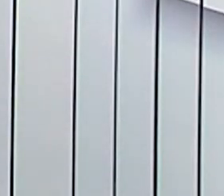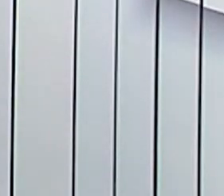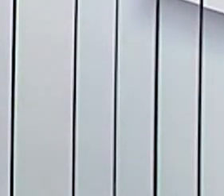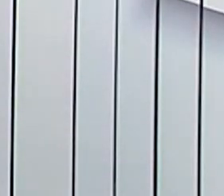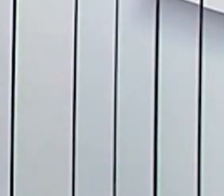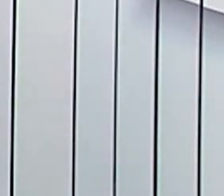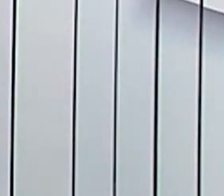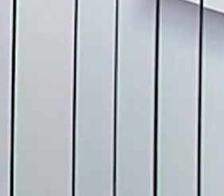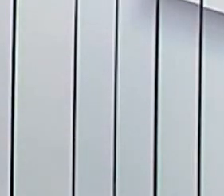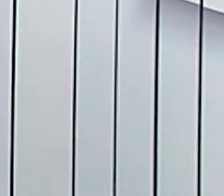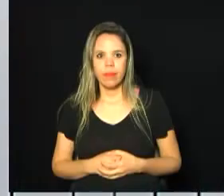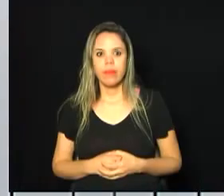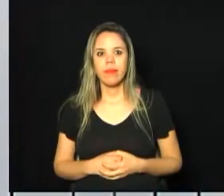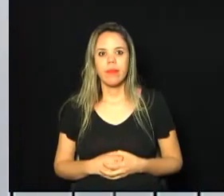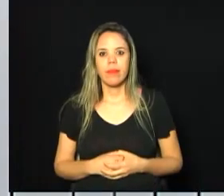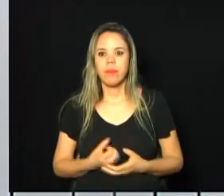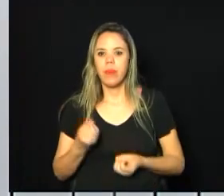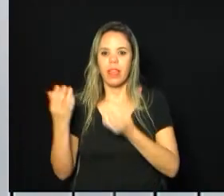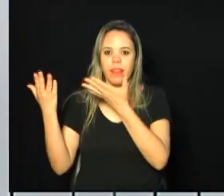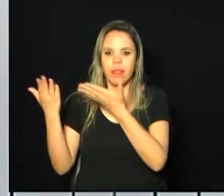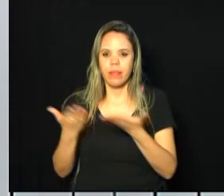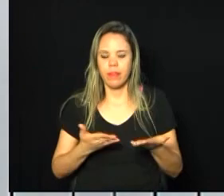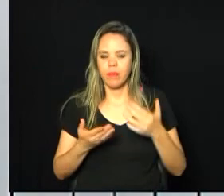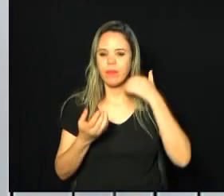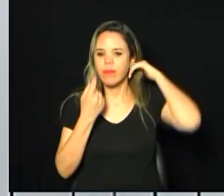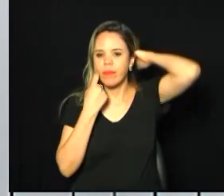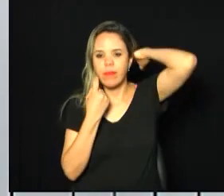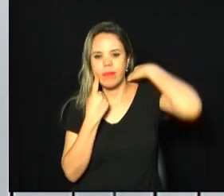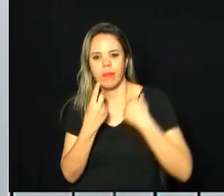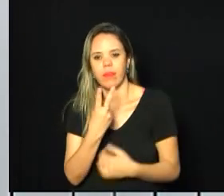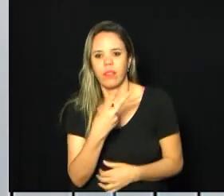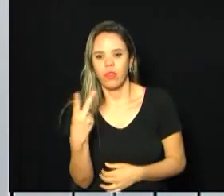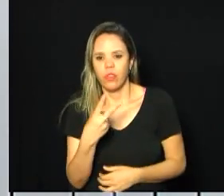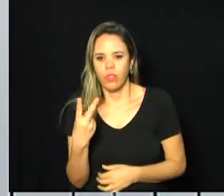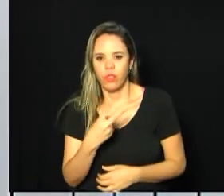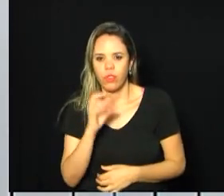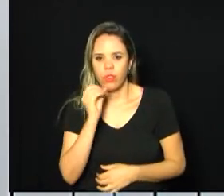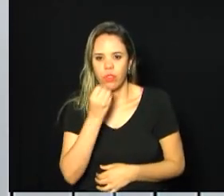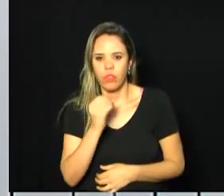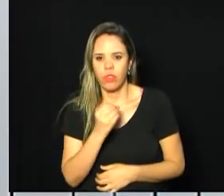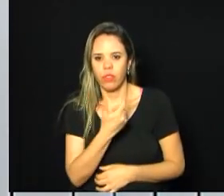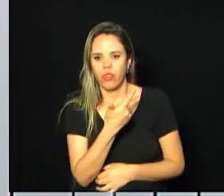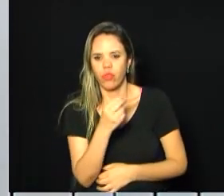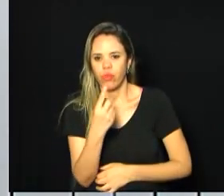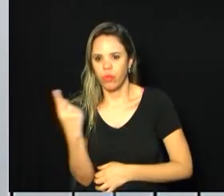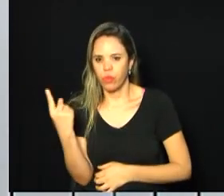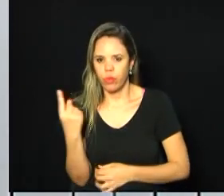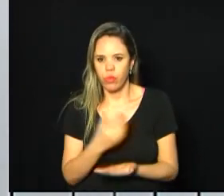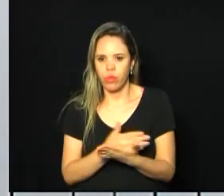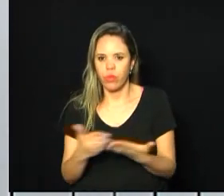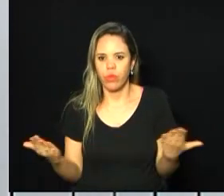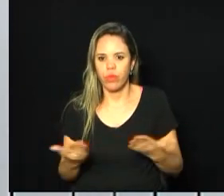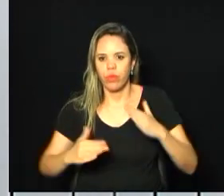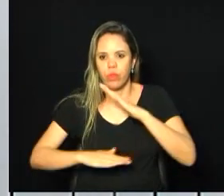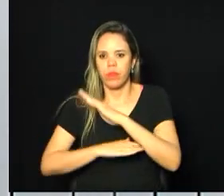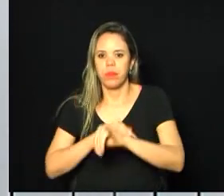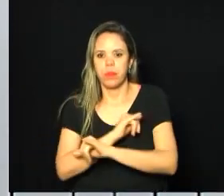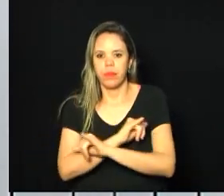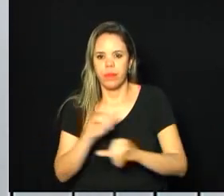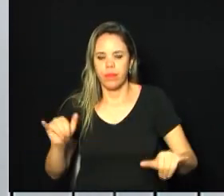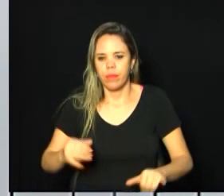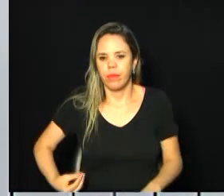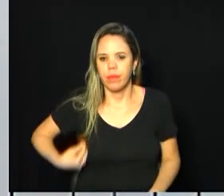Olá, seja bem-vinda, seja bem-vindo. Sextou, 22 de outubro de 2021. Começa agora o Câmara